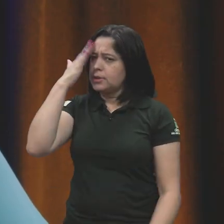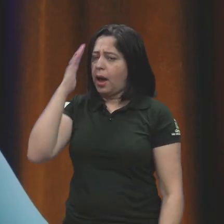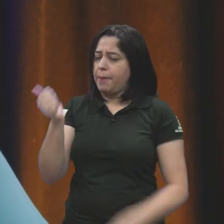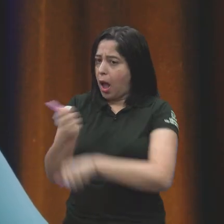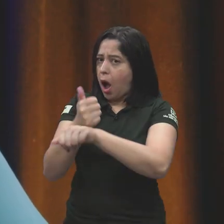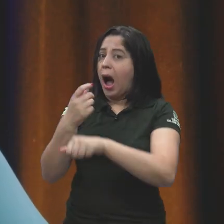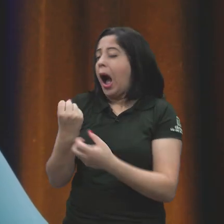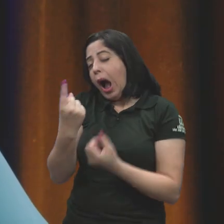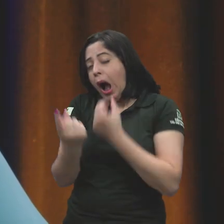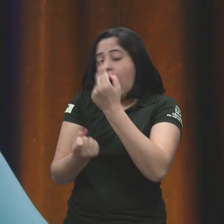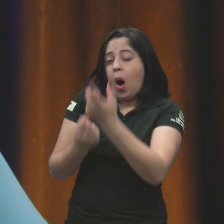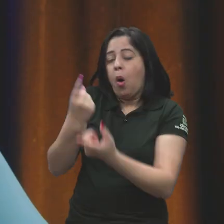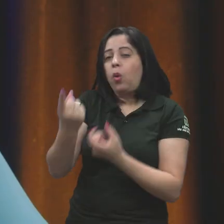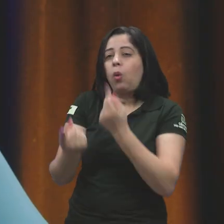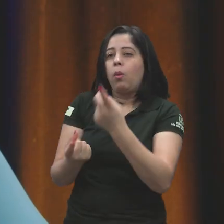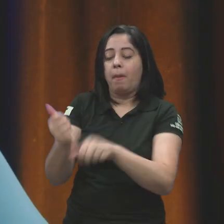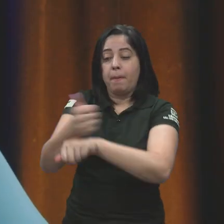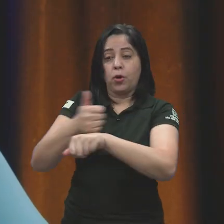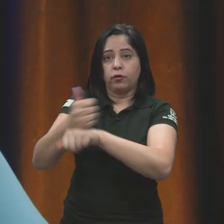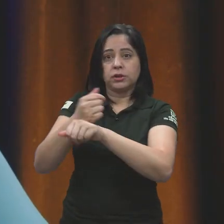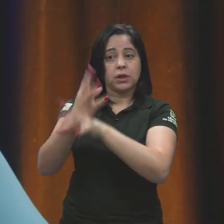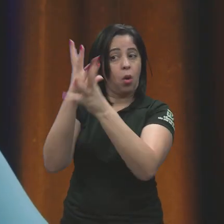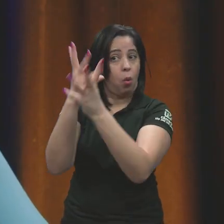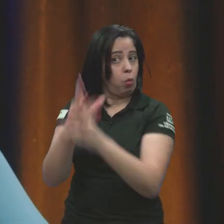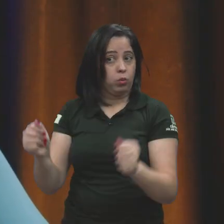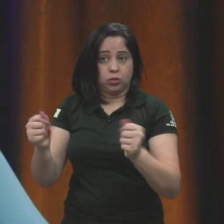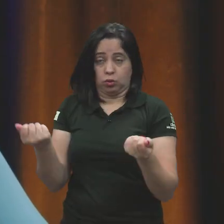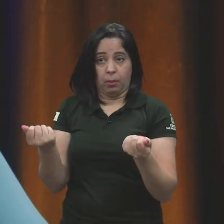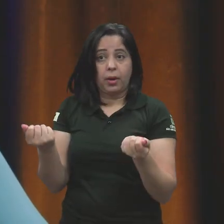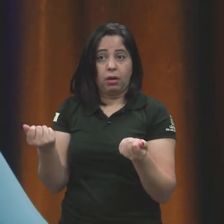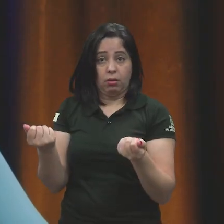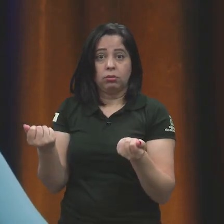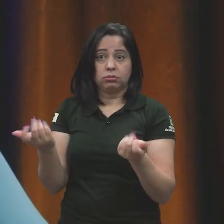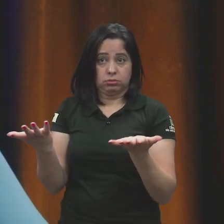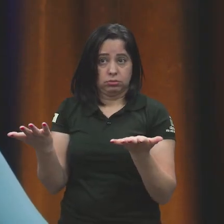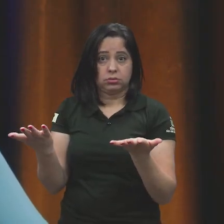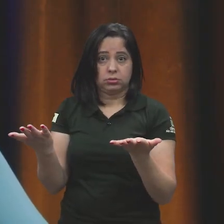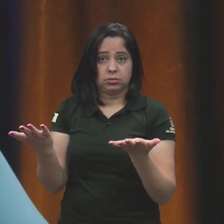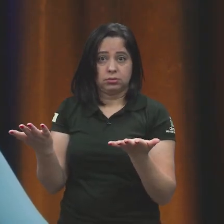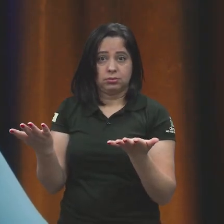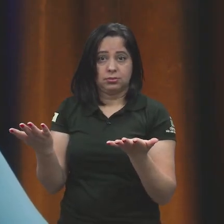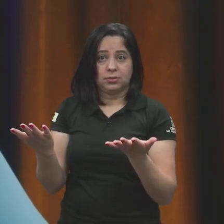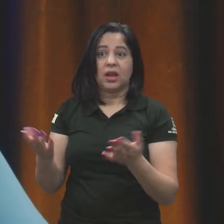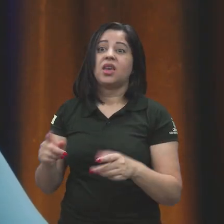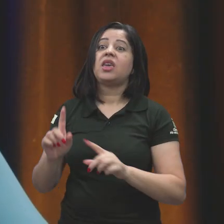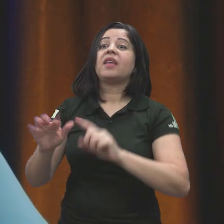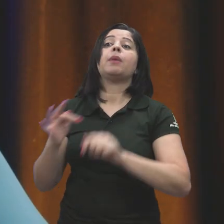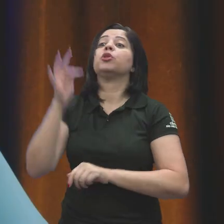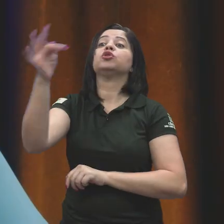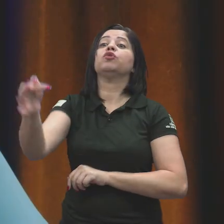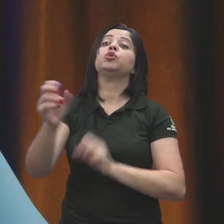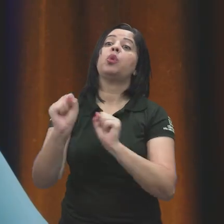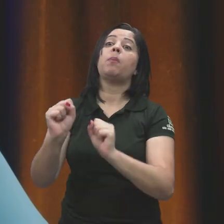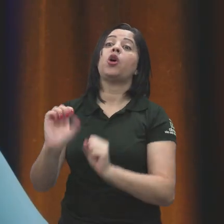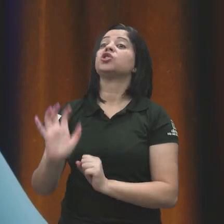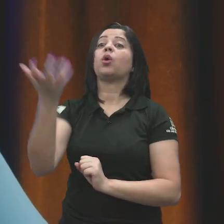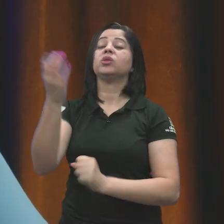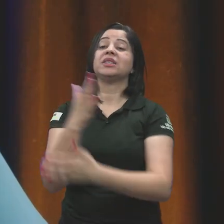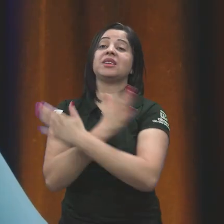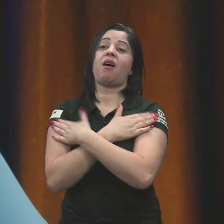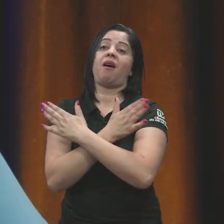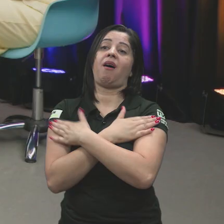que vão ser extintas. Vão acabar que você vai precisar ir para um outro lugar. E isso vai acarretar em o quê?